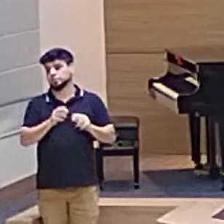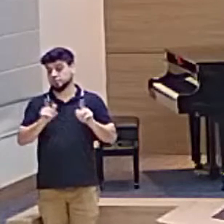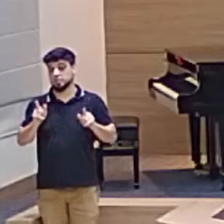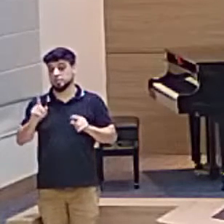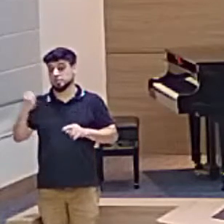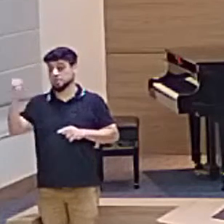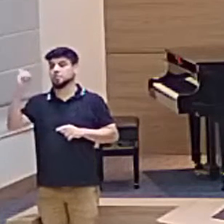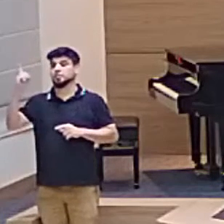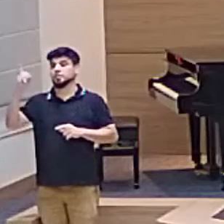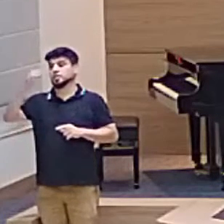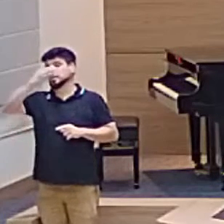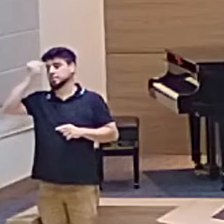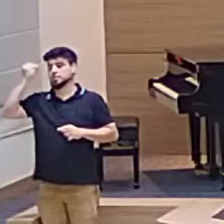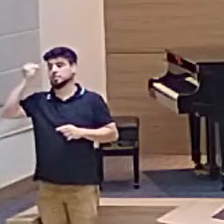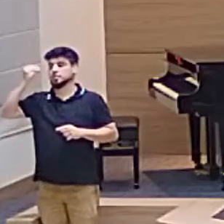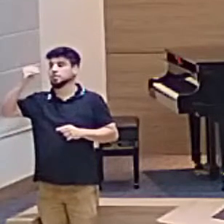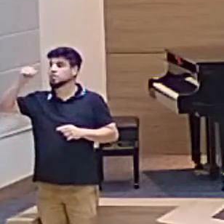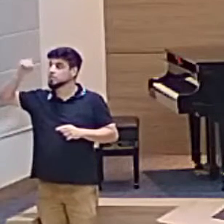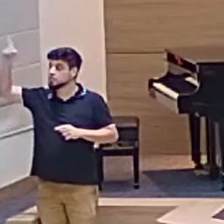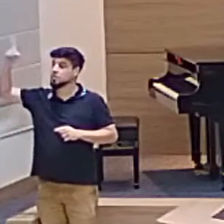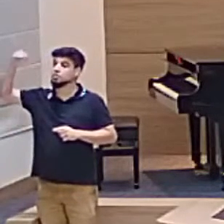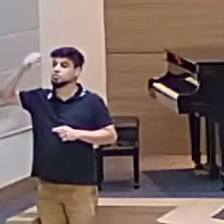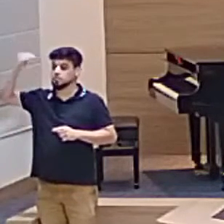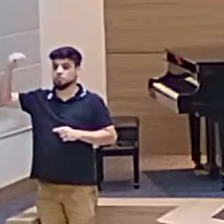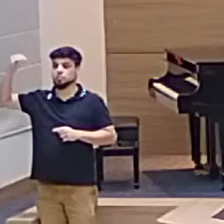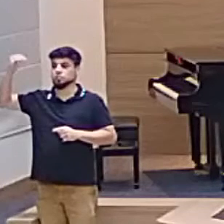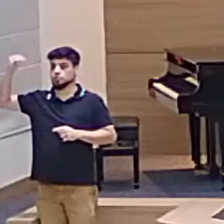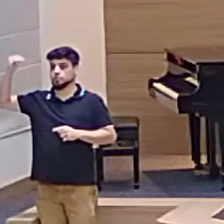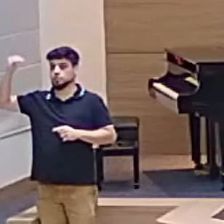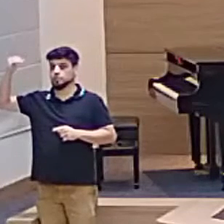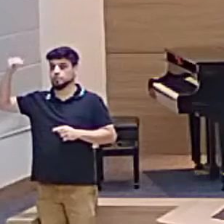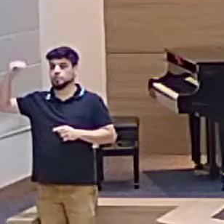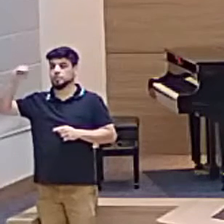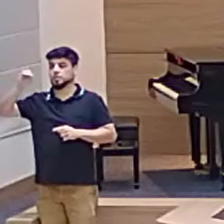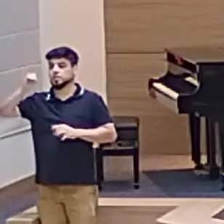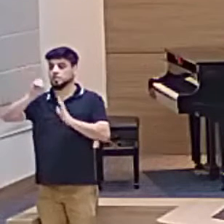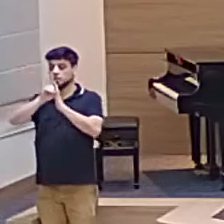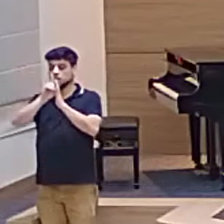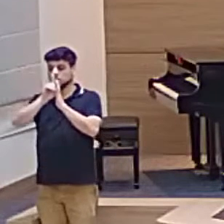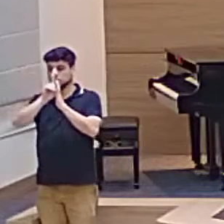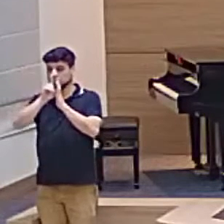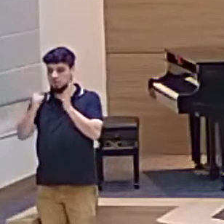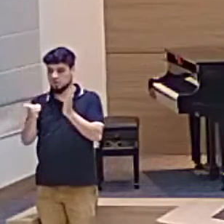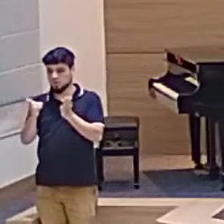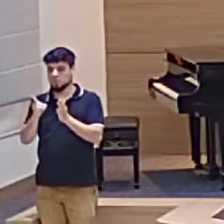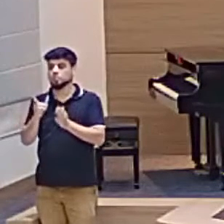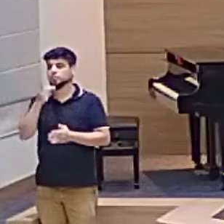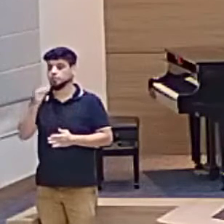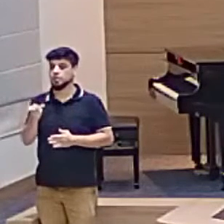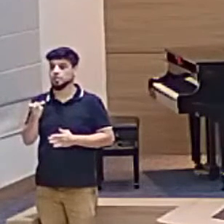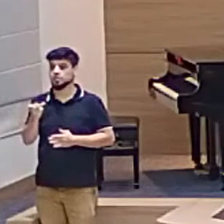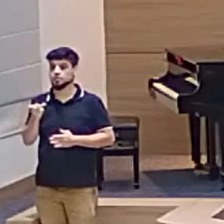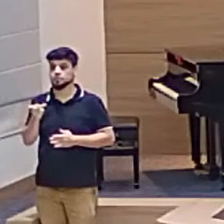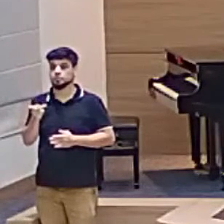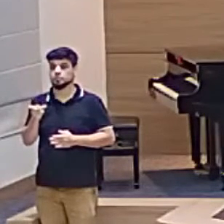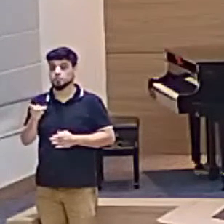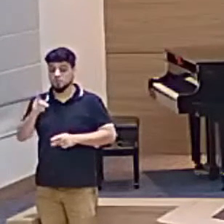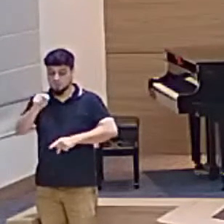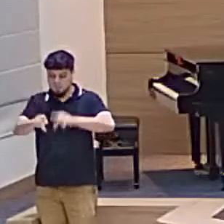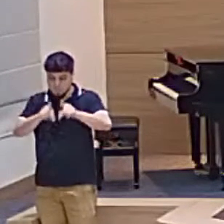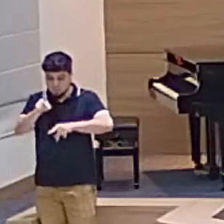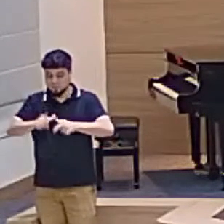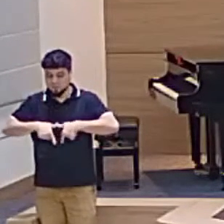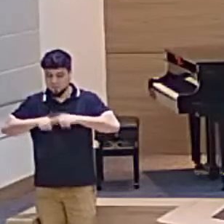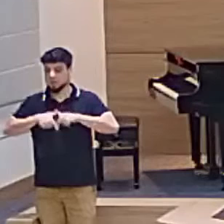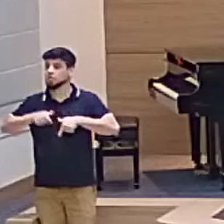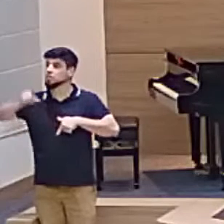do chamar de Deus Deuteronômio Capítulo 6 do Versículo 5 e diante diz ouve pois ó Israel o